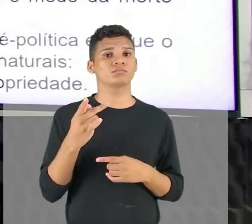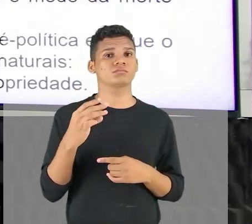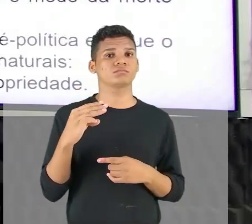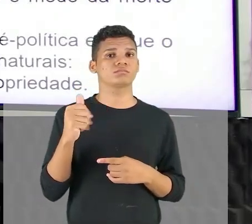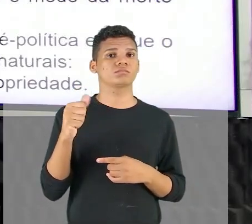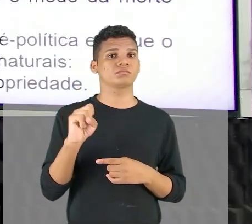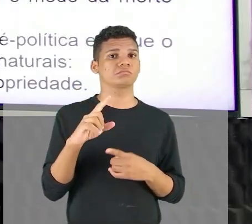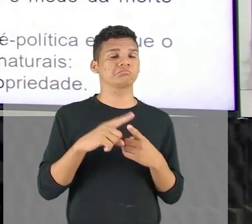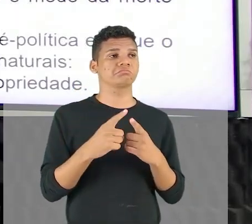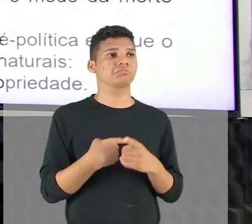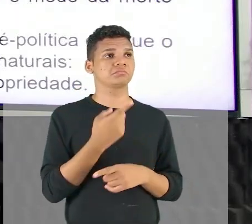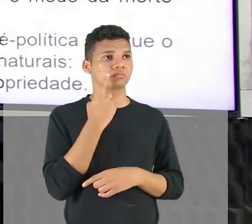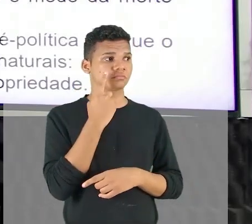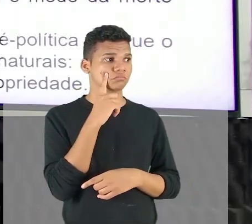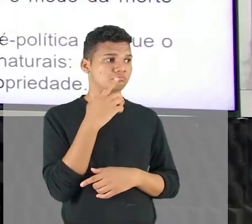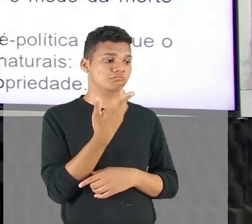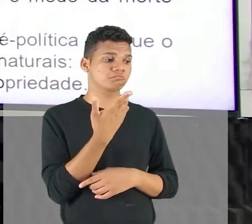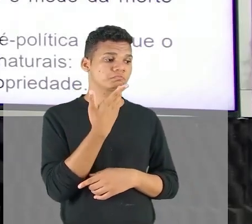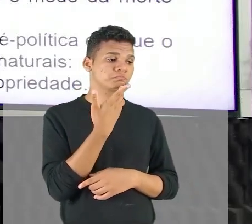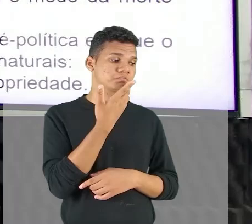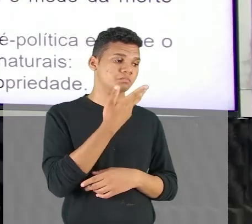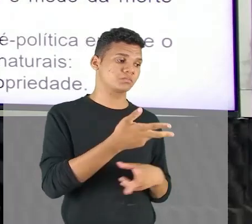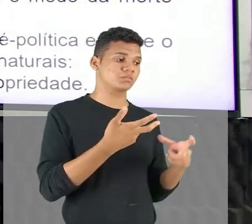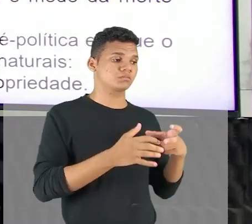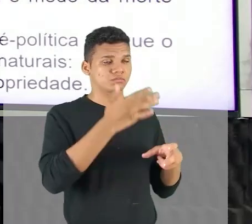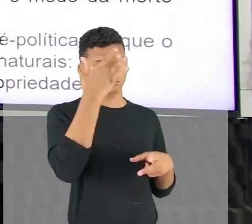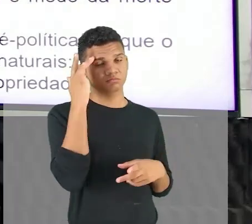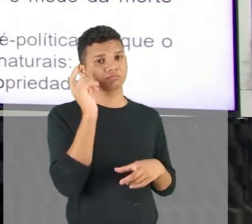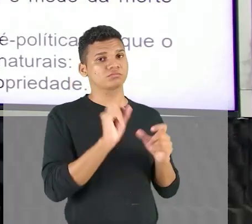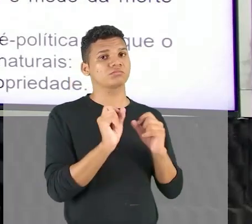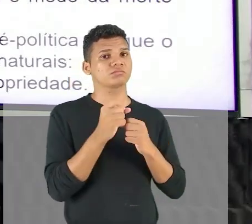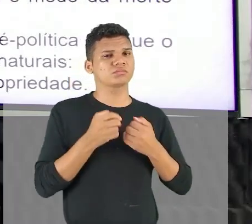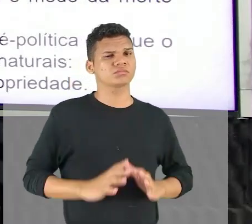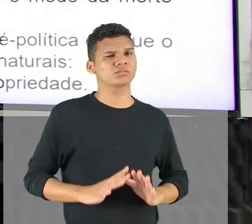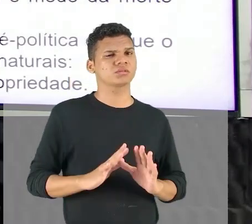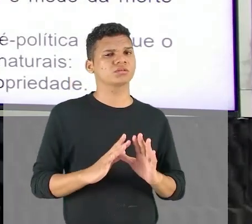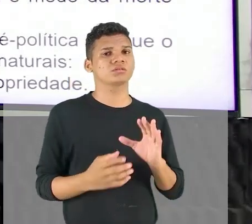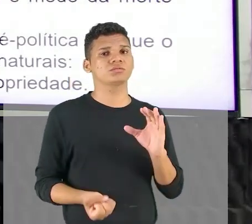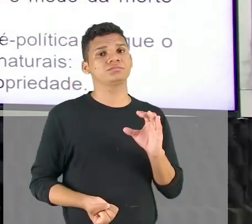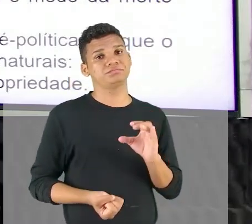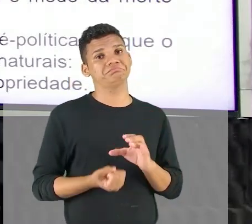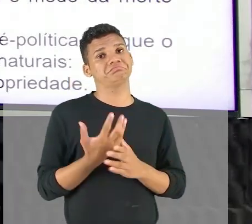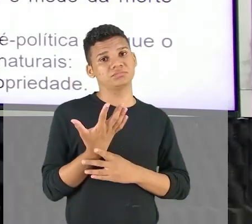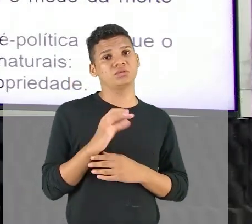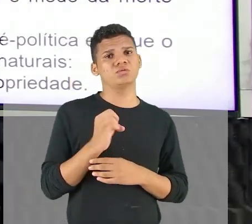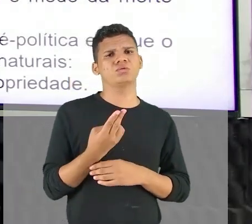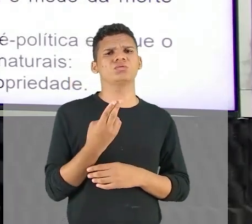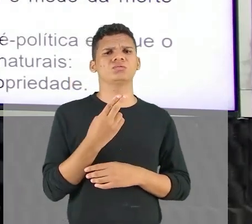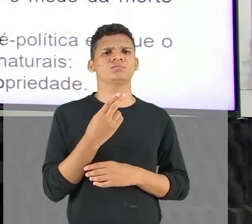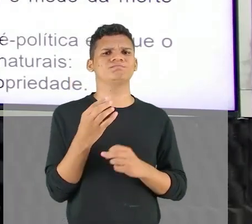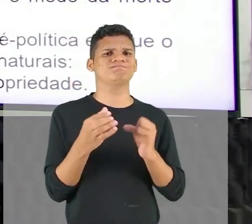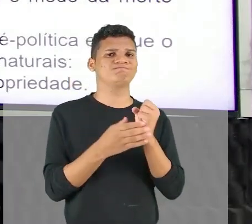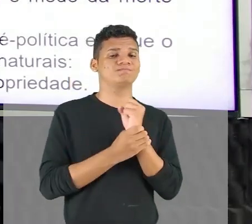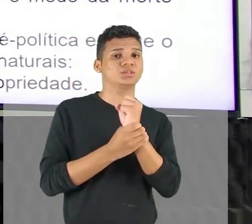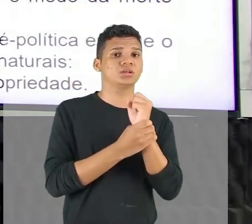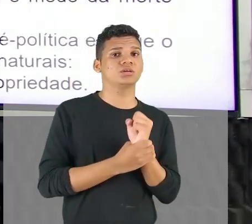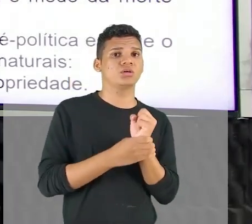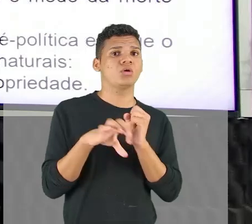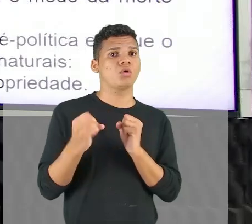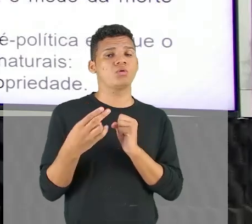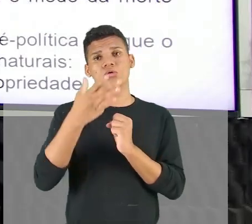do homem no seu estado de natureza, né? Um estado de insegurança perpétua, onde todos são livres,